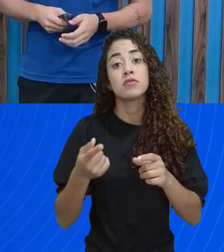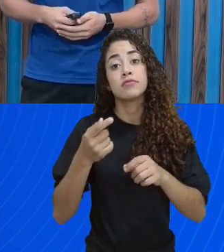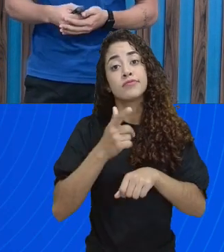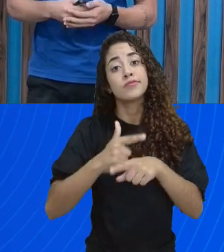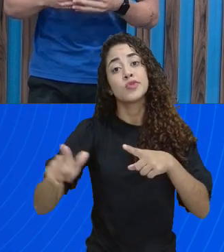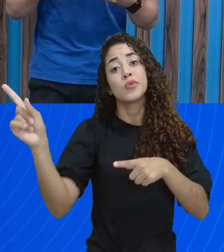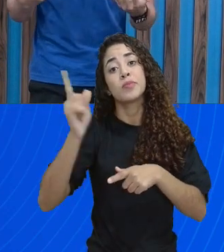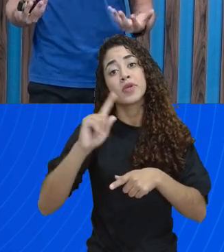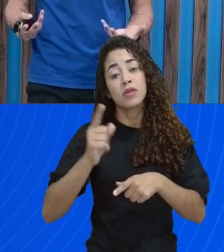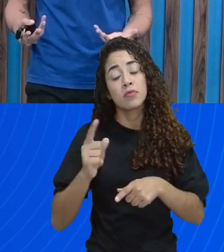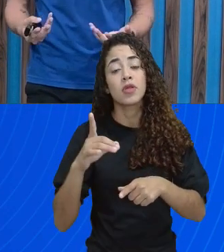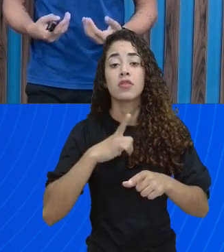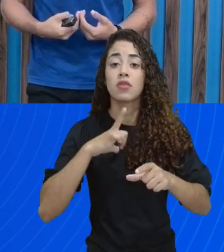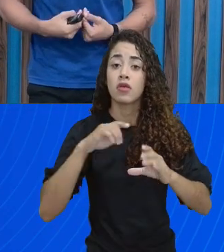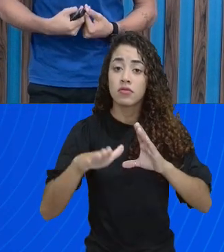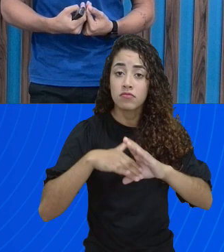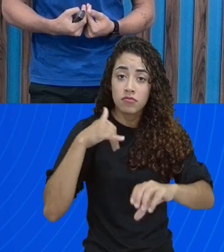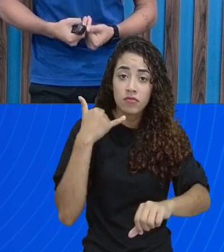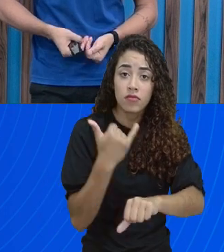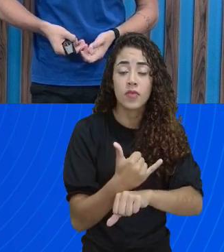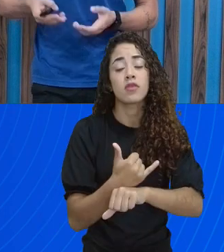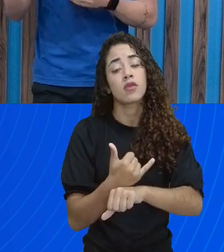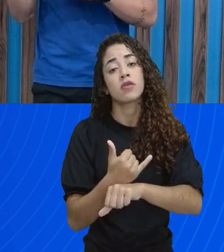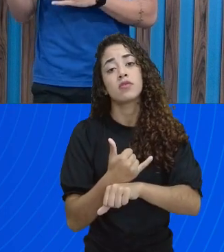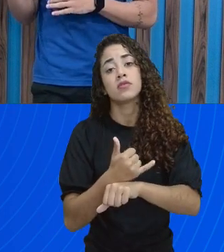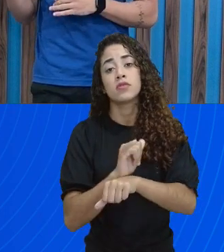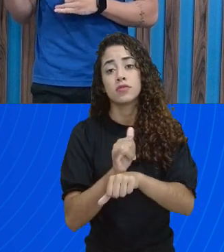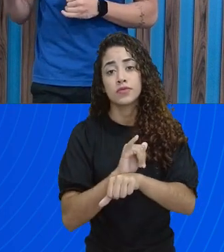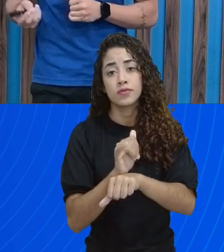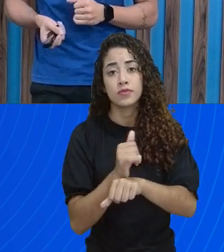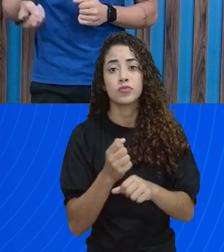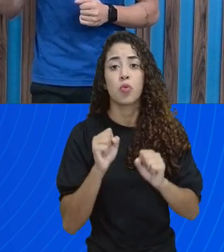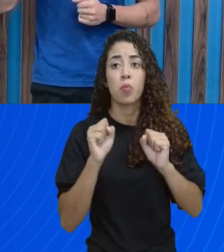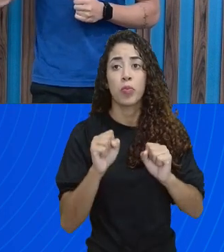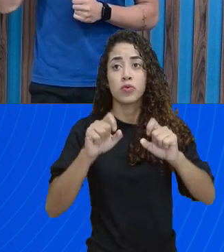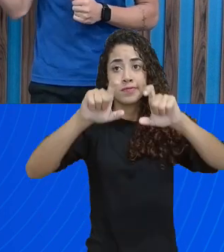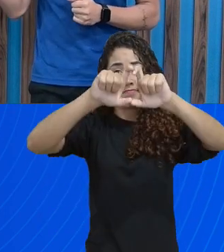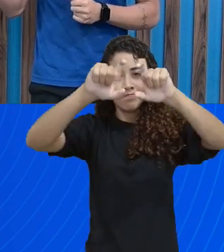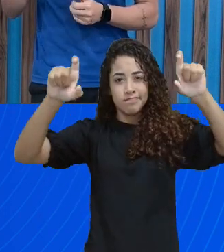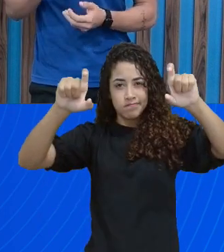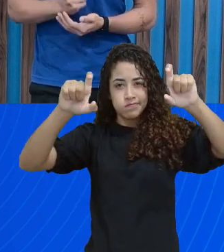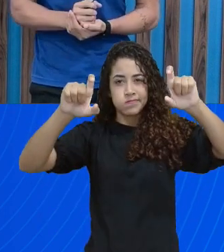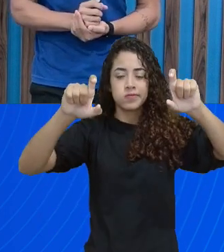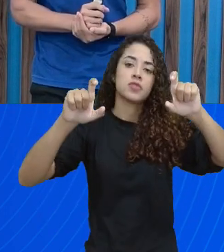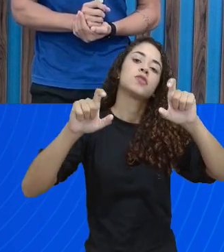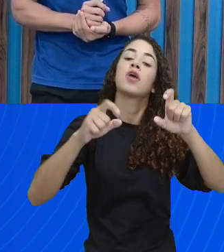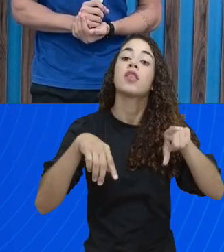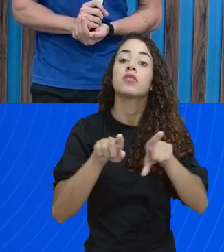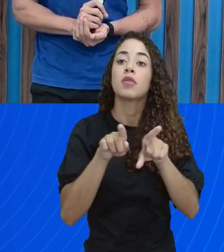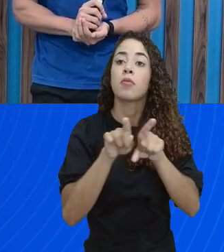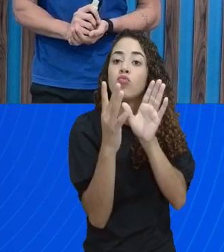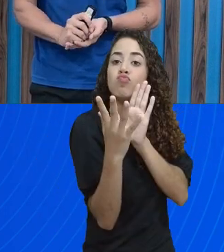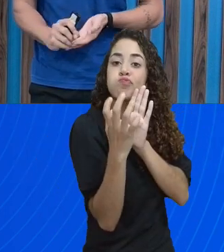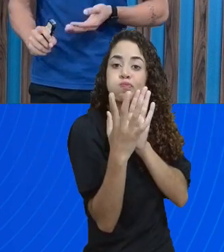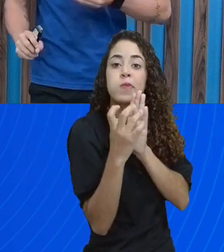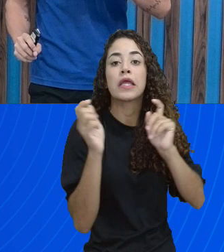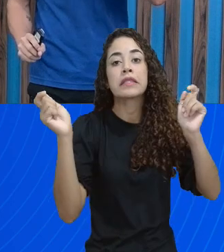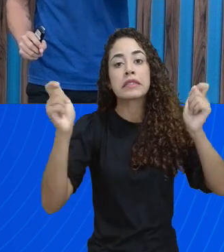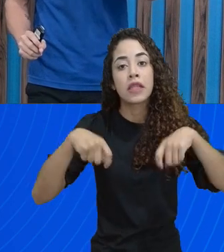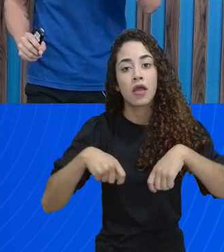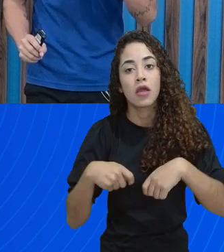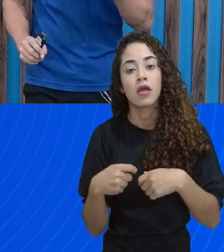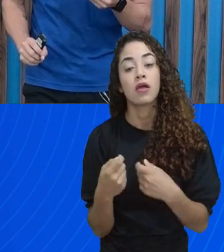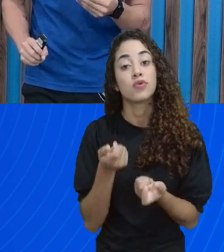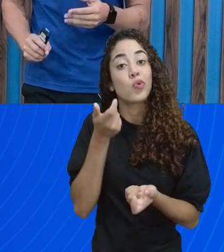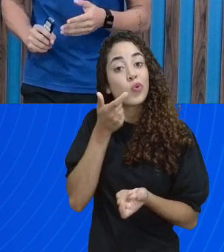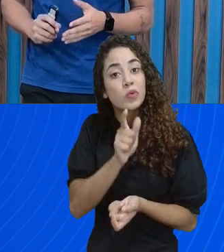né? O canal Educa Recife, que vocês podem tanto colocar na barra de pesquisa ou escanear aí também o QR Code. E lá tem